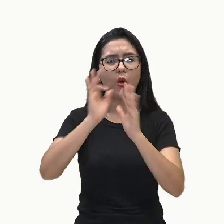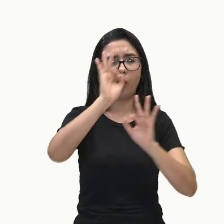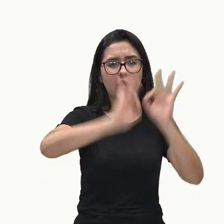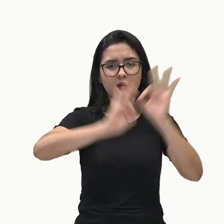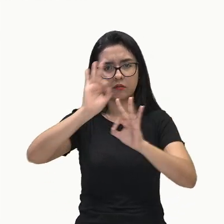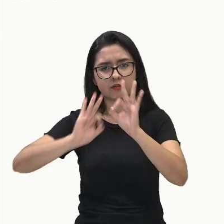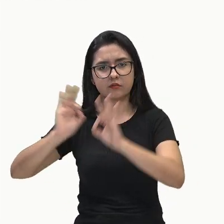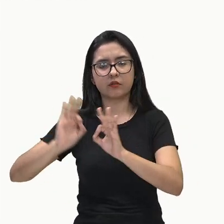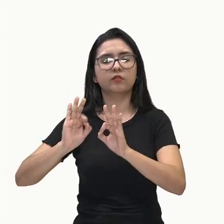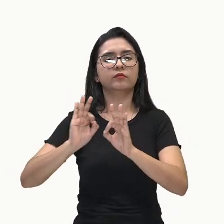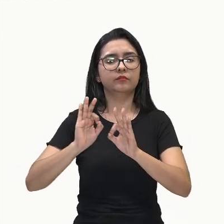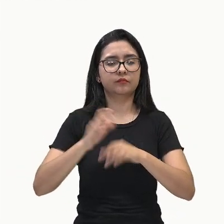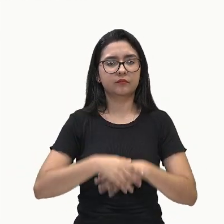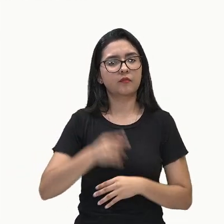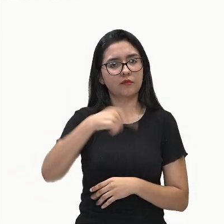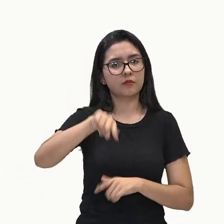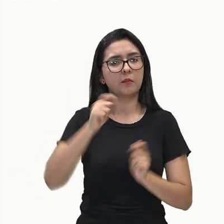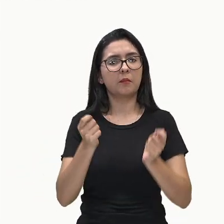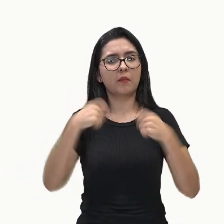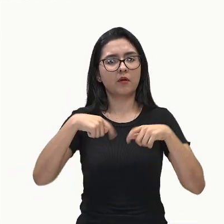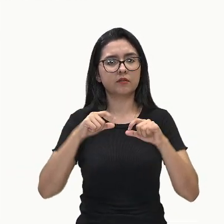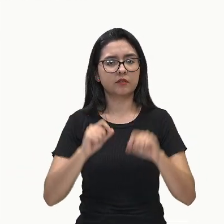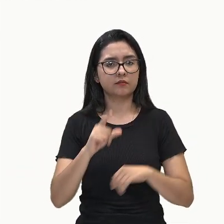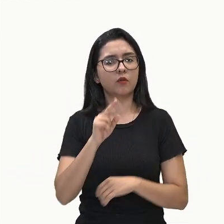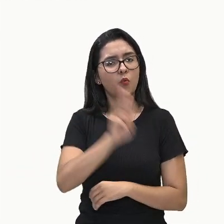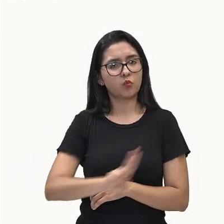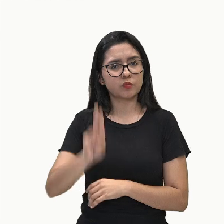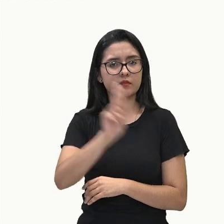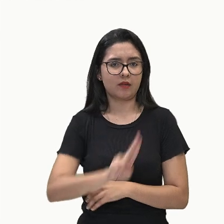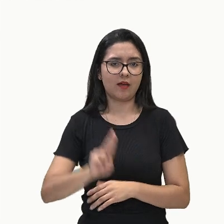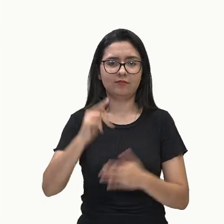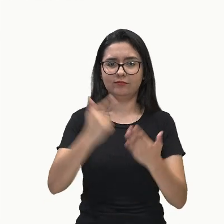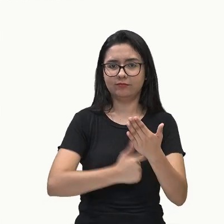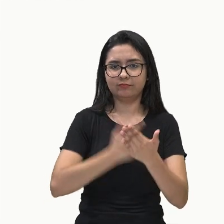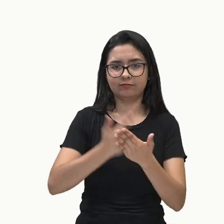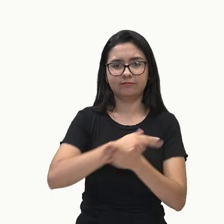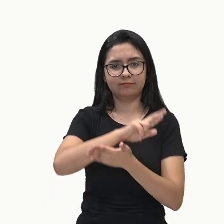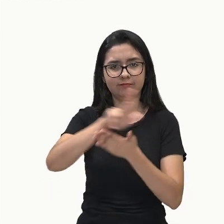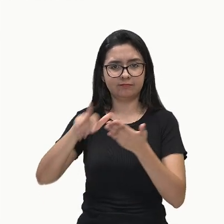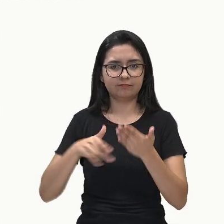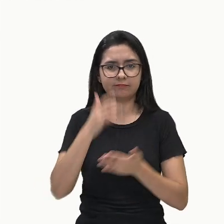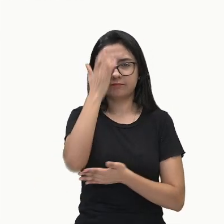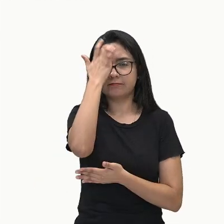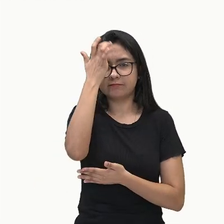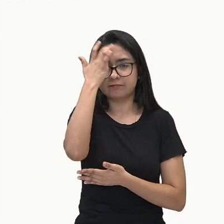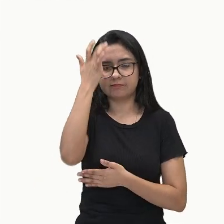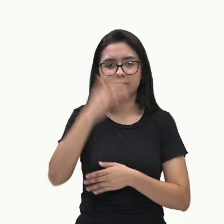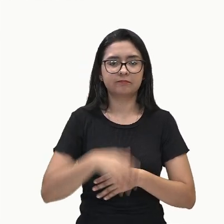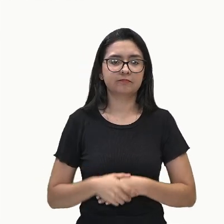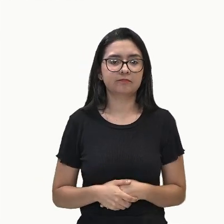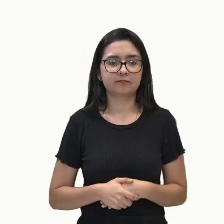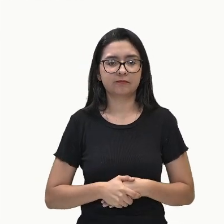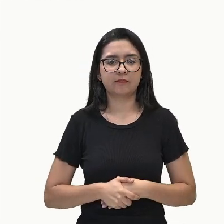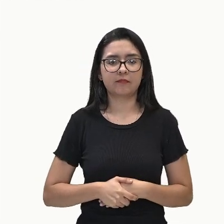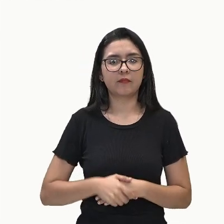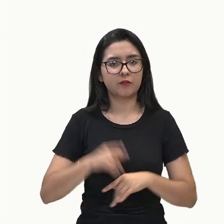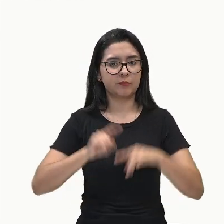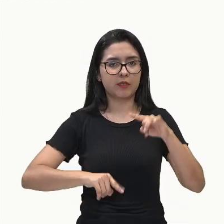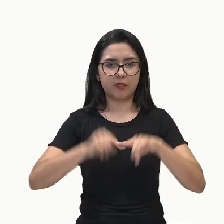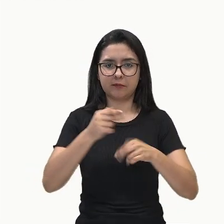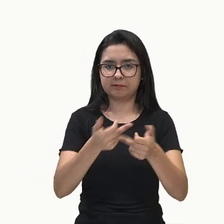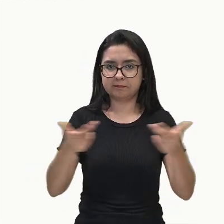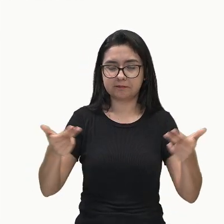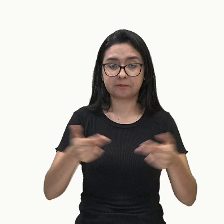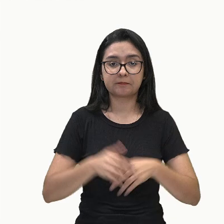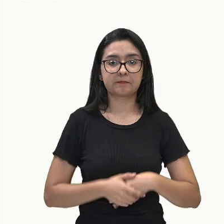livros, para que vocês possam ter acesso de forma mais facilitada a esse material.